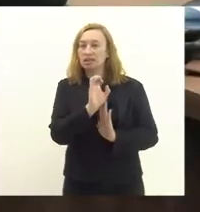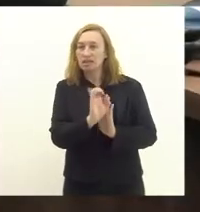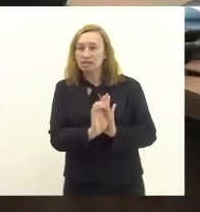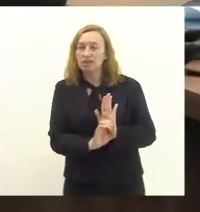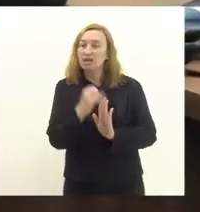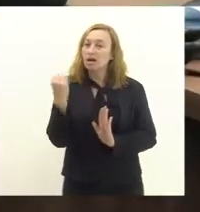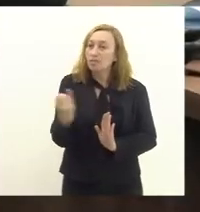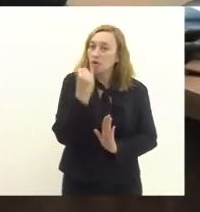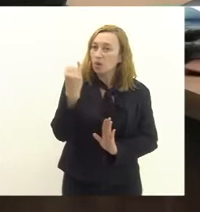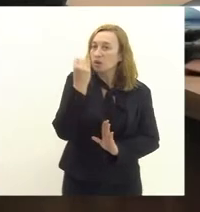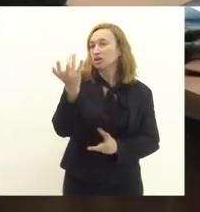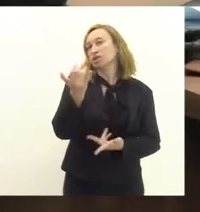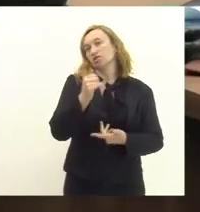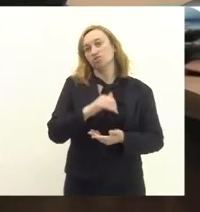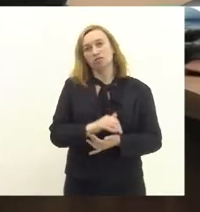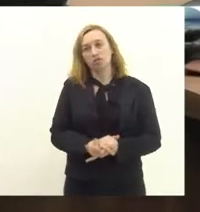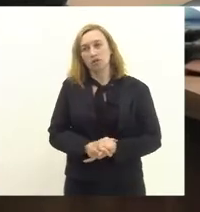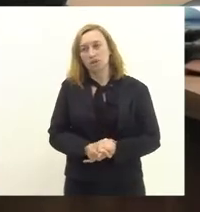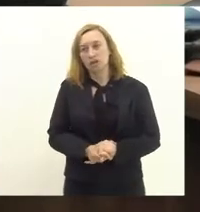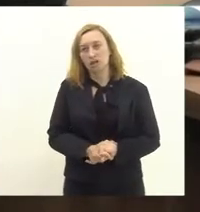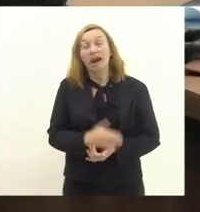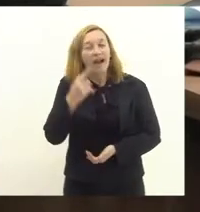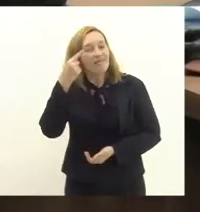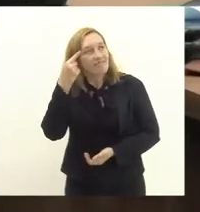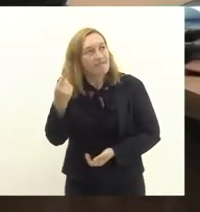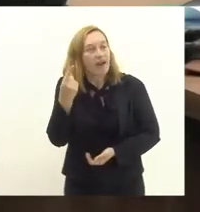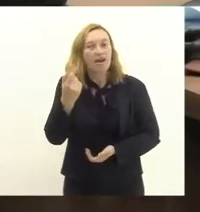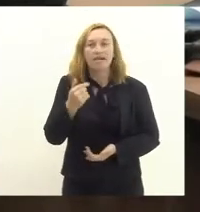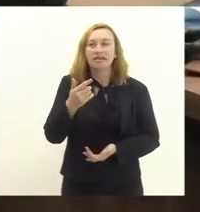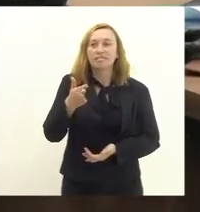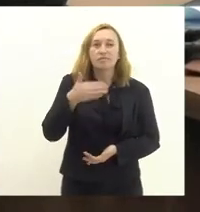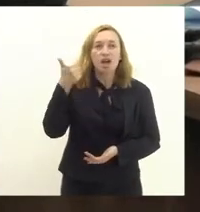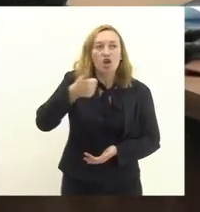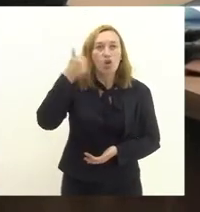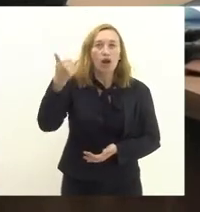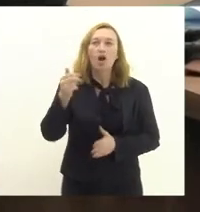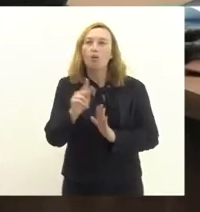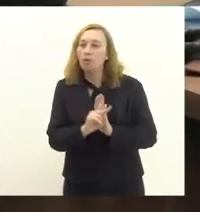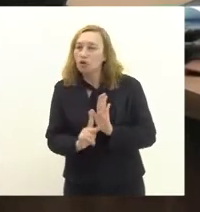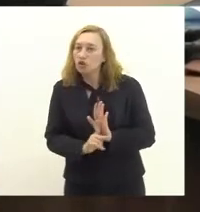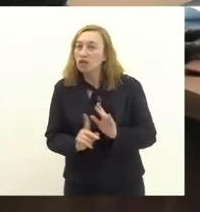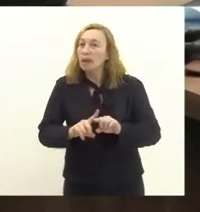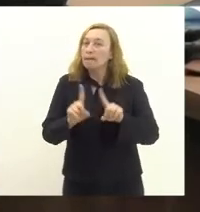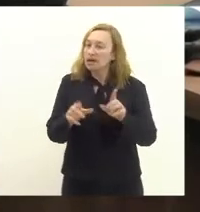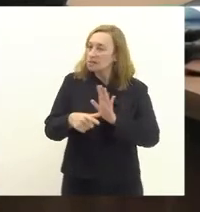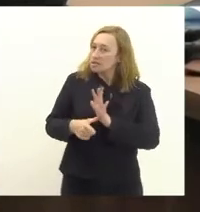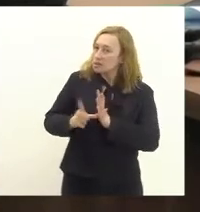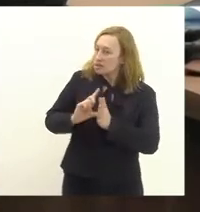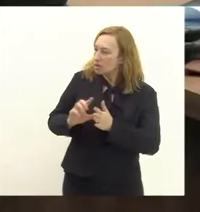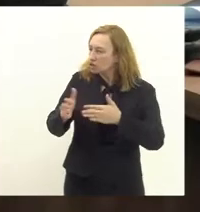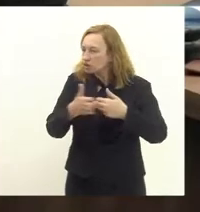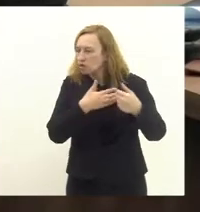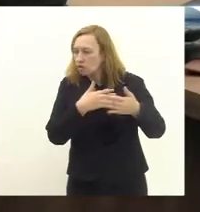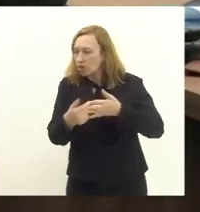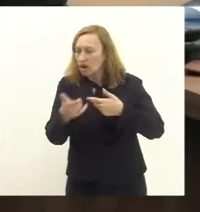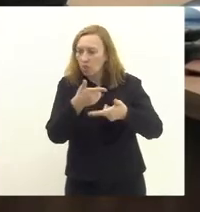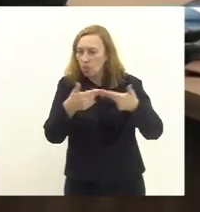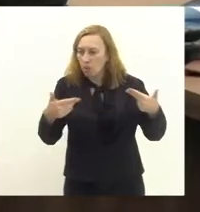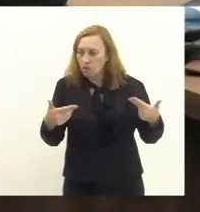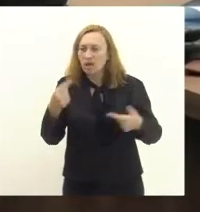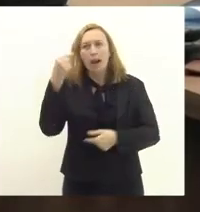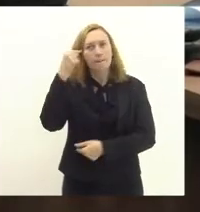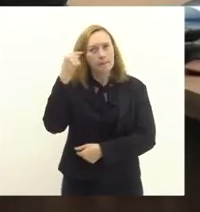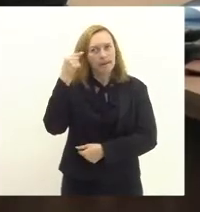necessárias, é claro que a ideia é melhorar o projeto, mas, antes de qualquer coisa,